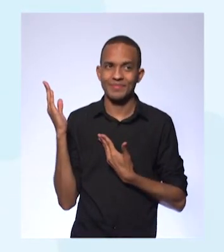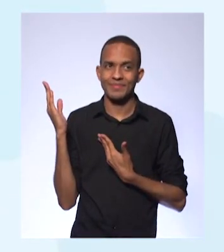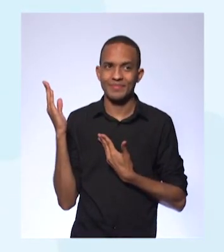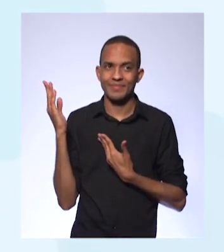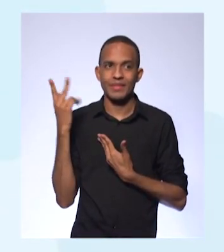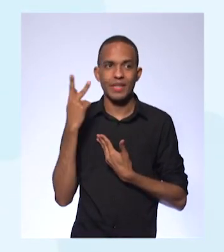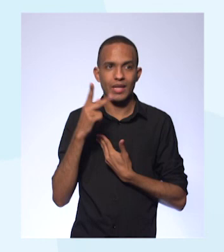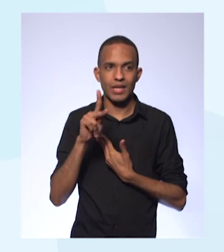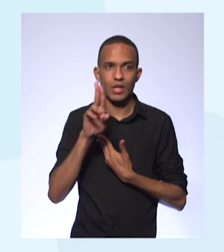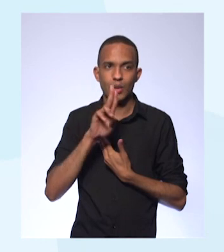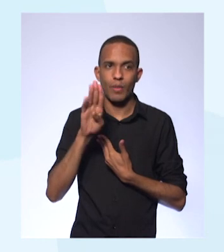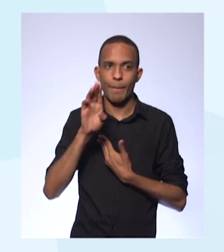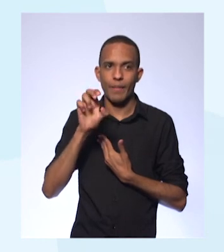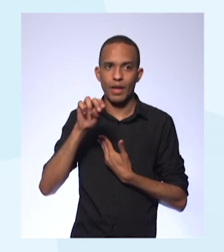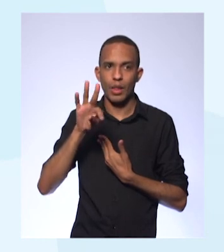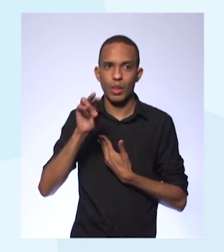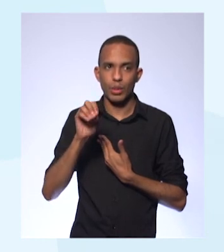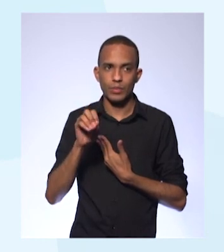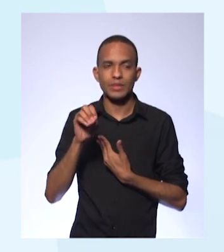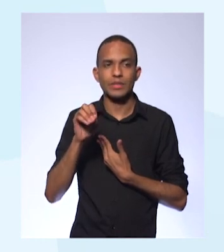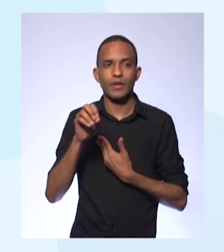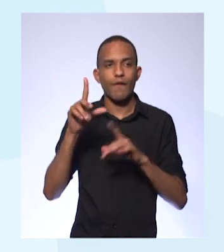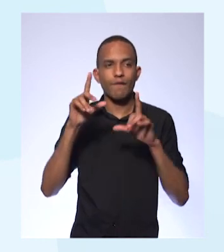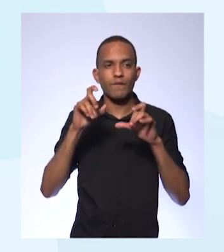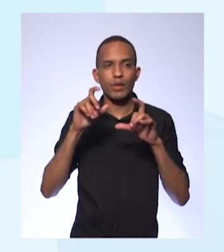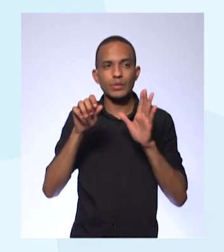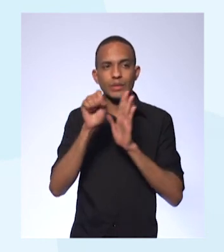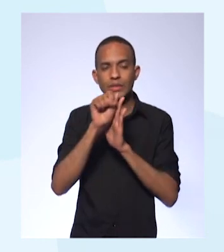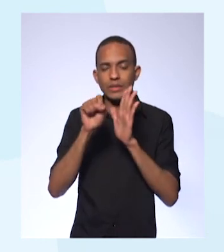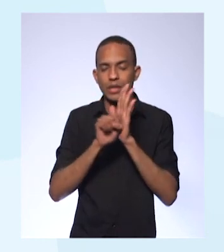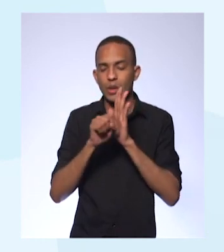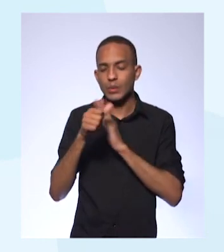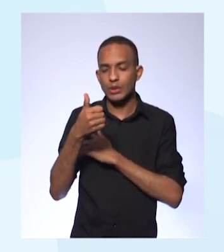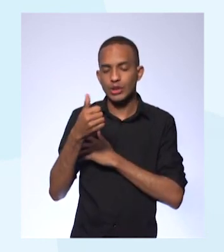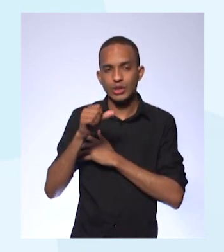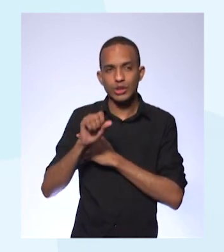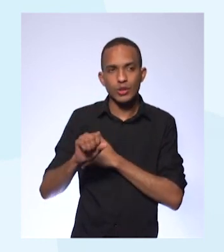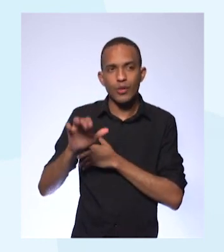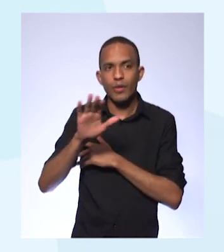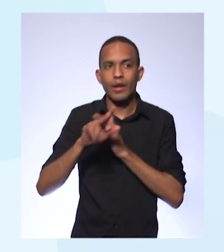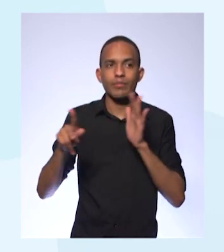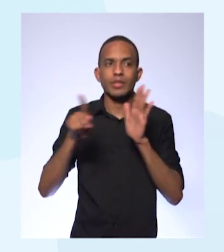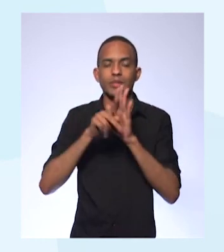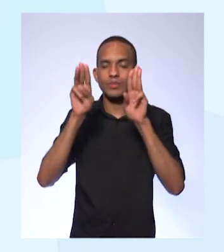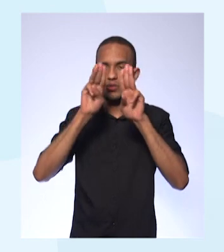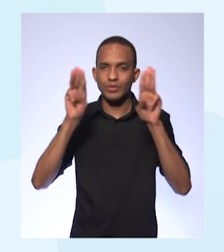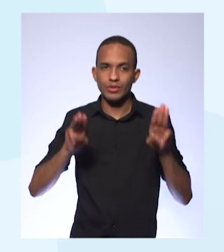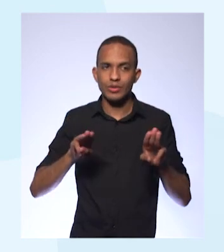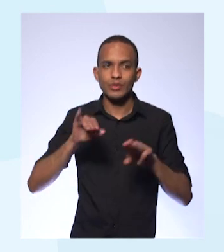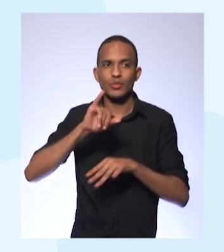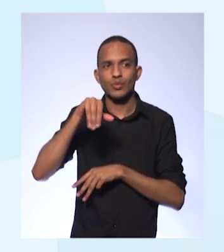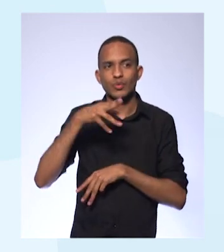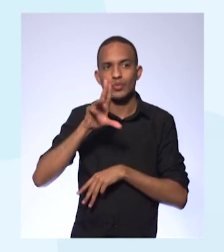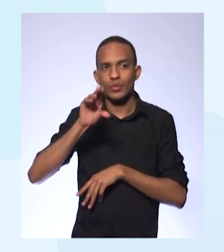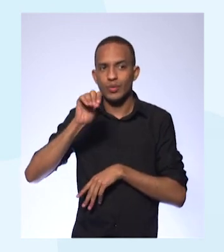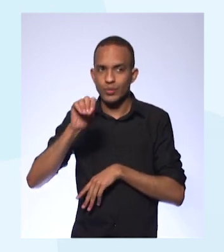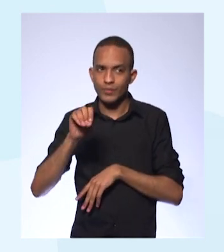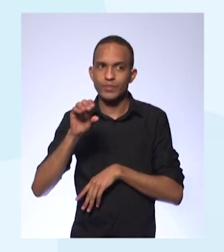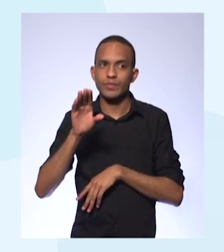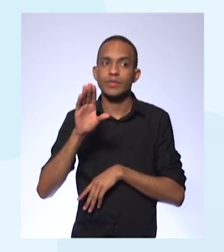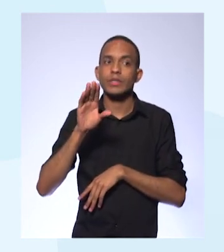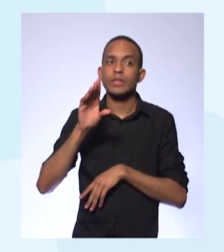Bento Gonçalves, é um retrato do século XIX, do acervo do Museu Júlio de Castilhas. Então, marca